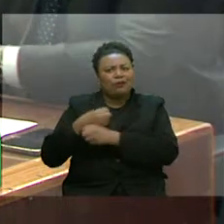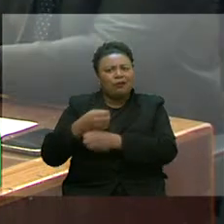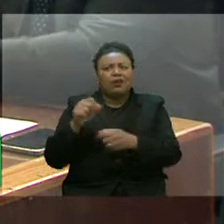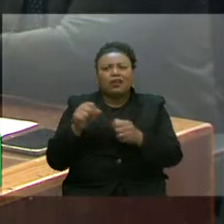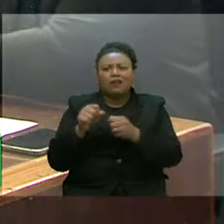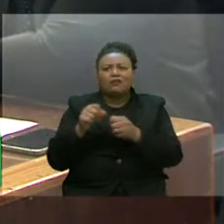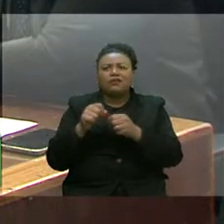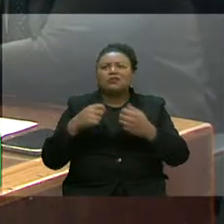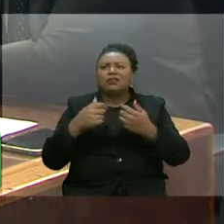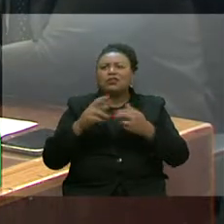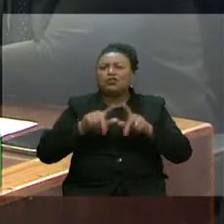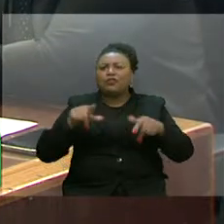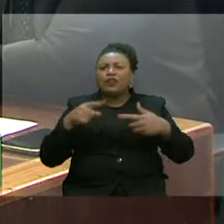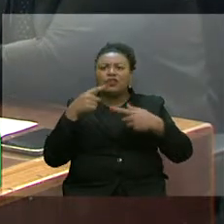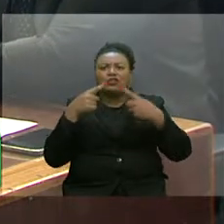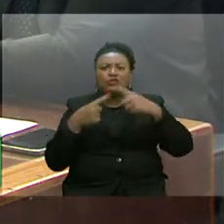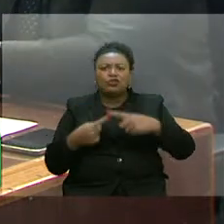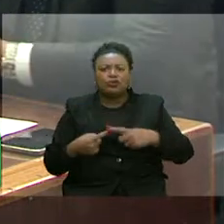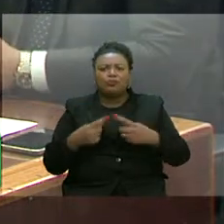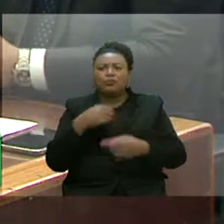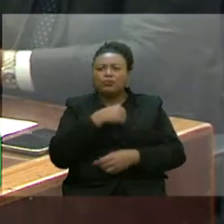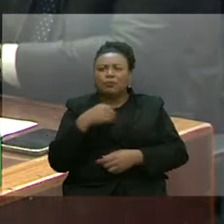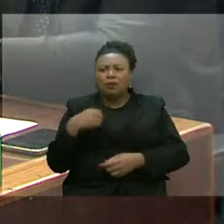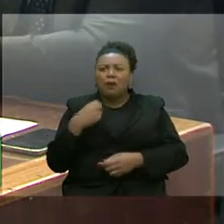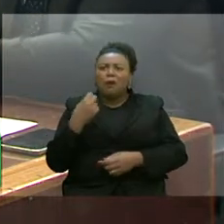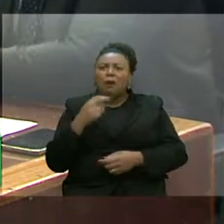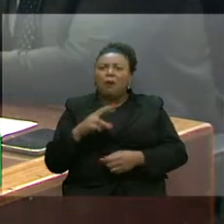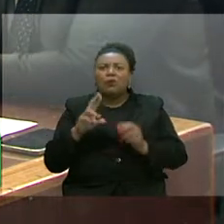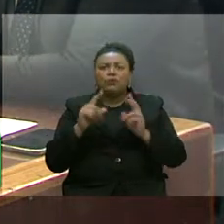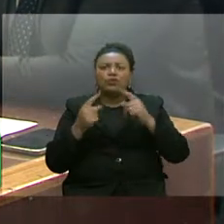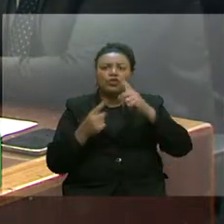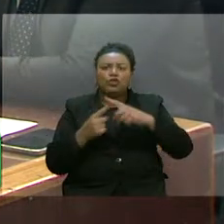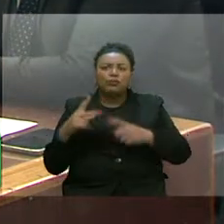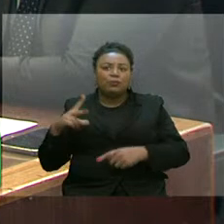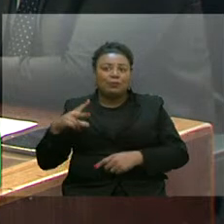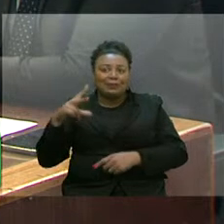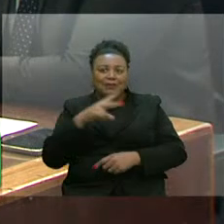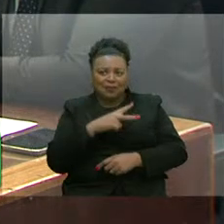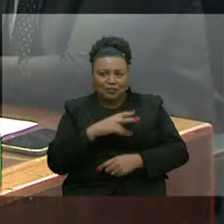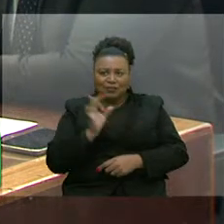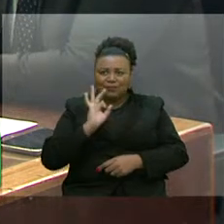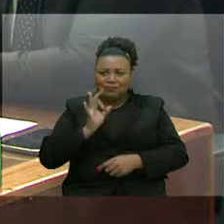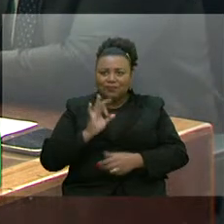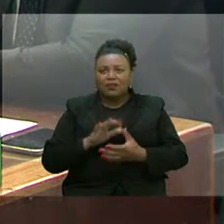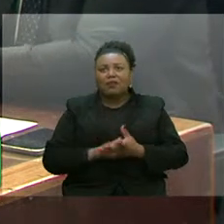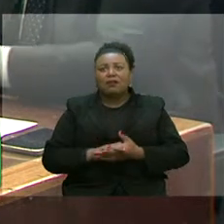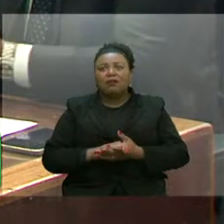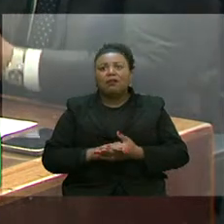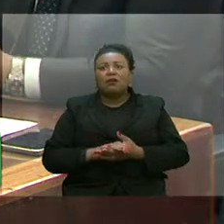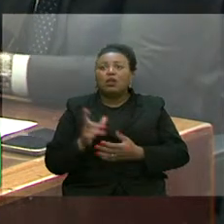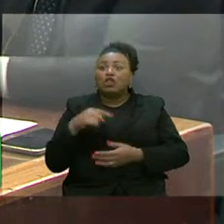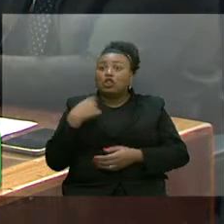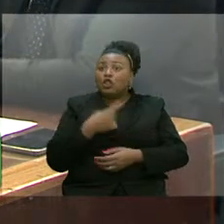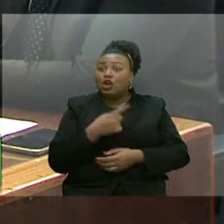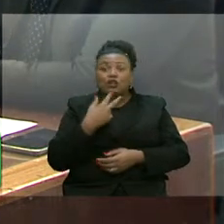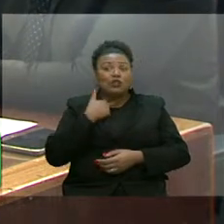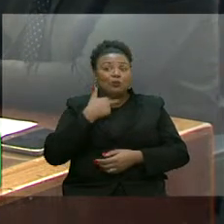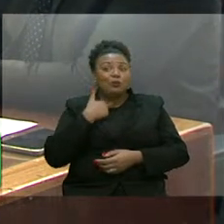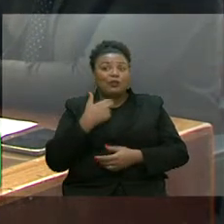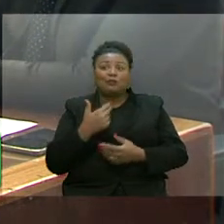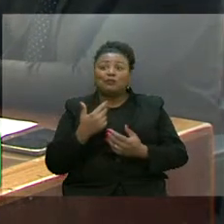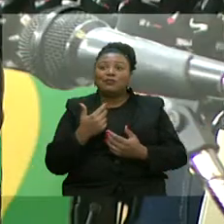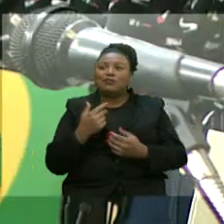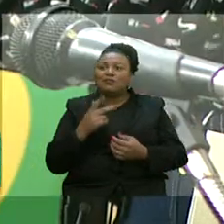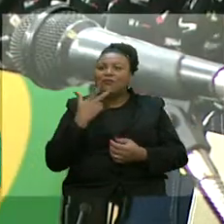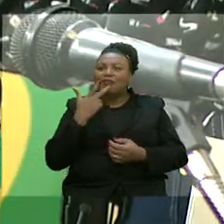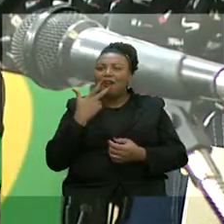fazer distinção de tipo de médico ou distinção do tipo de paciente. Nós não podemos entrar